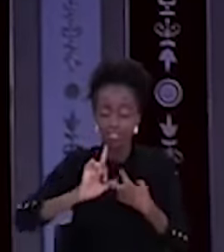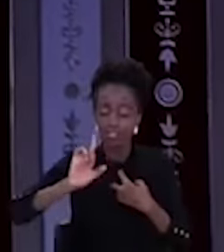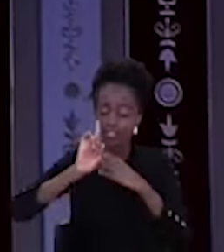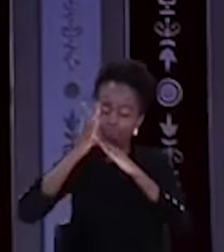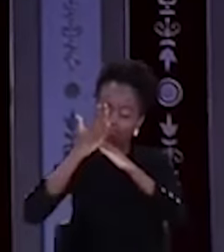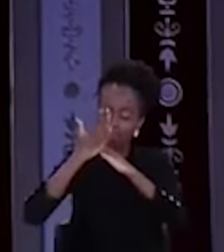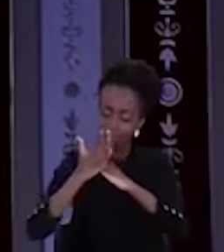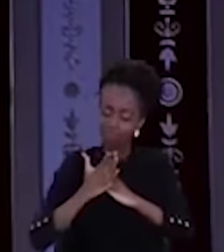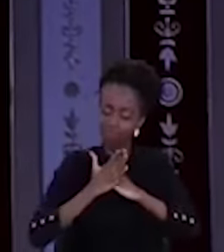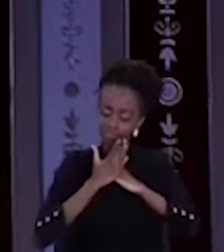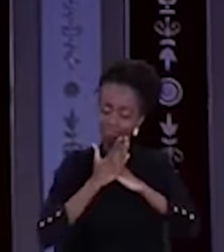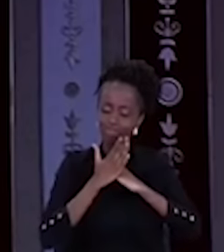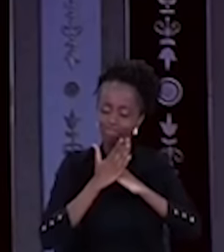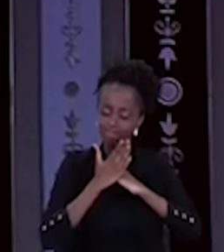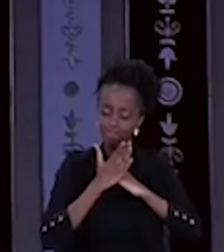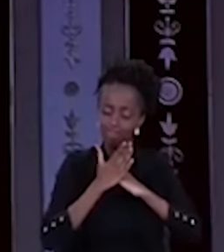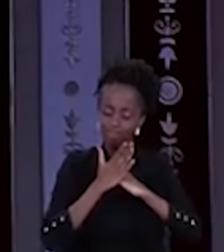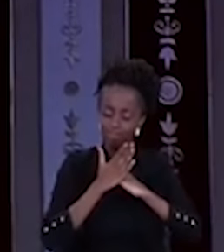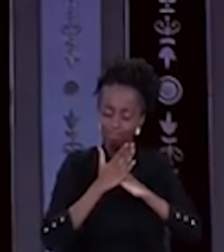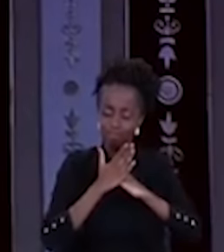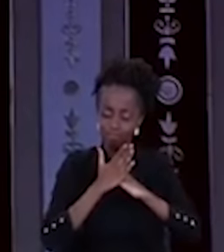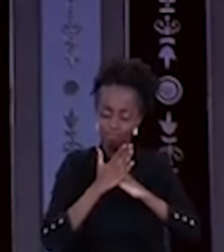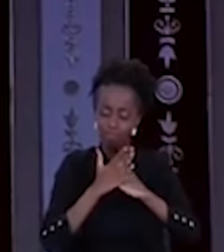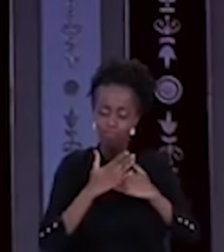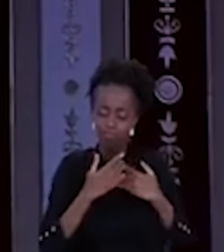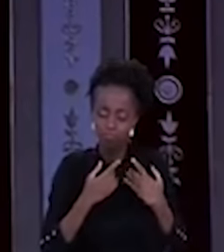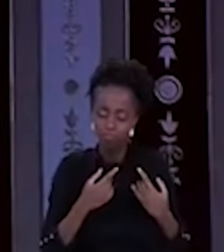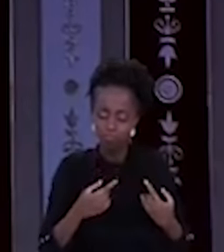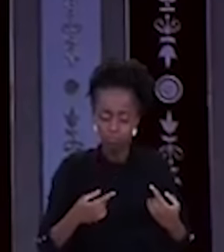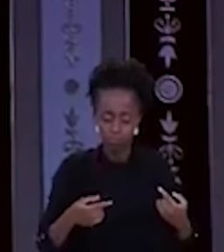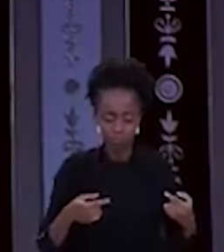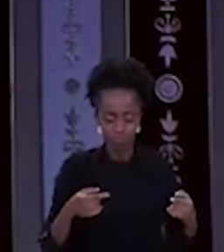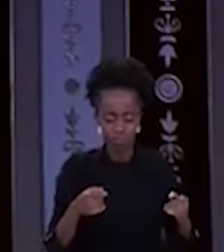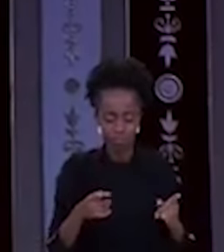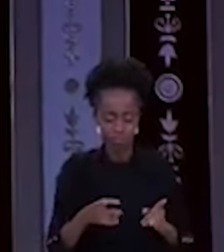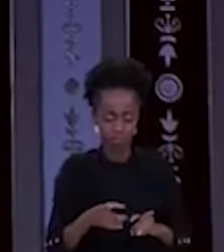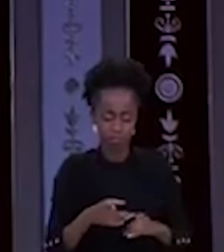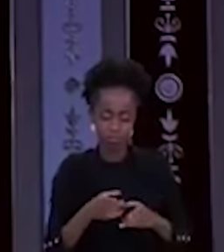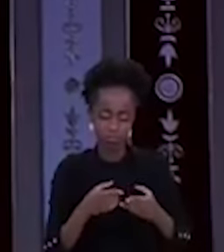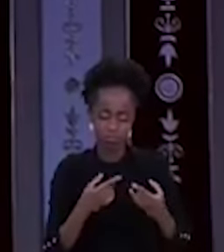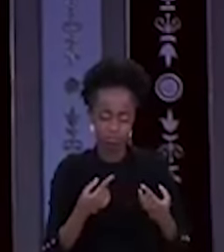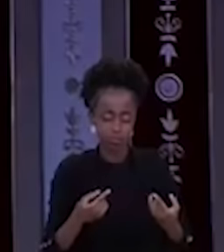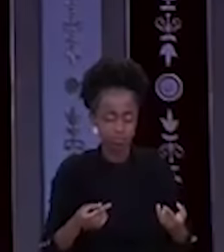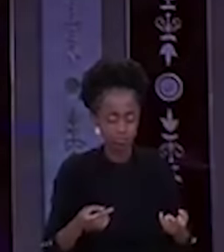tua mão, eu vi que a tua mão, no meio da aflição me conduzia, no meio